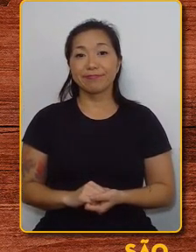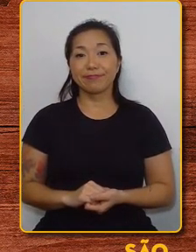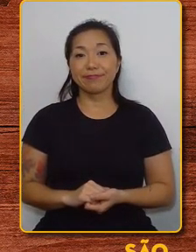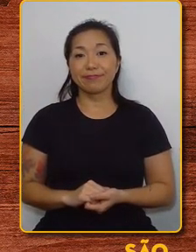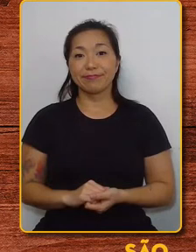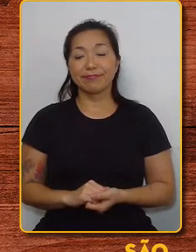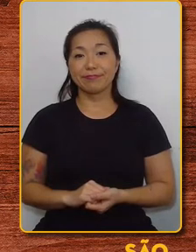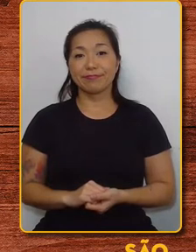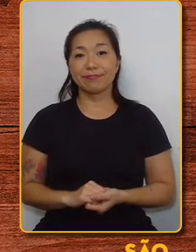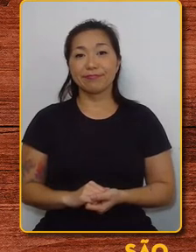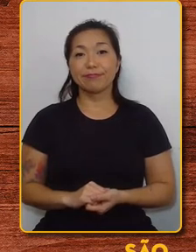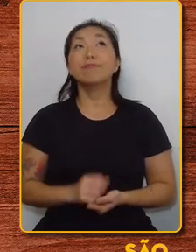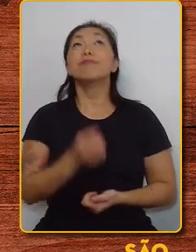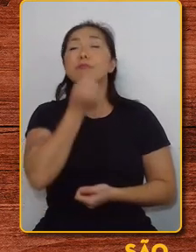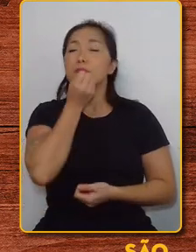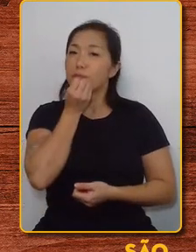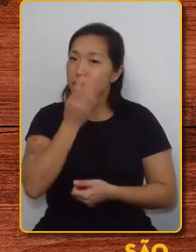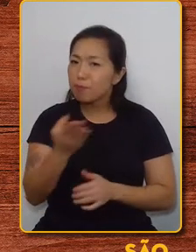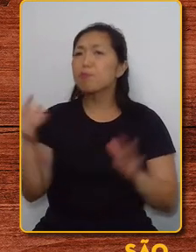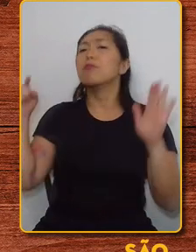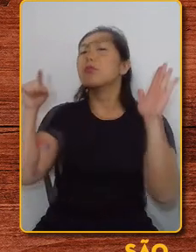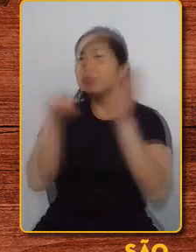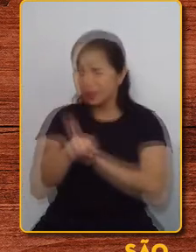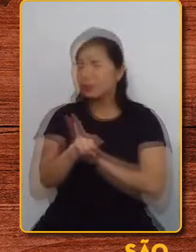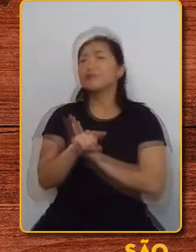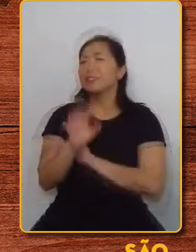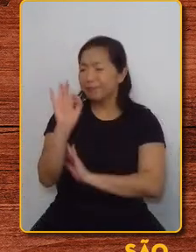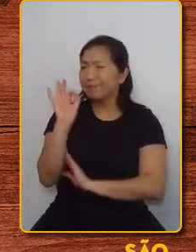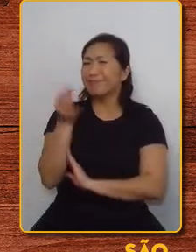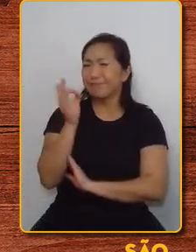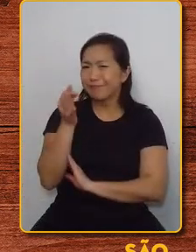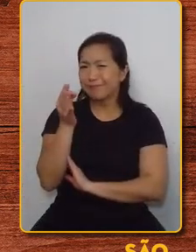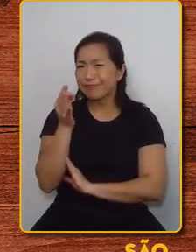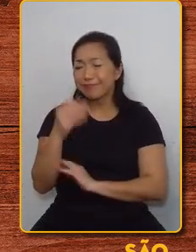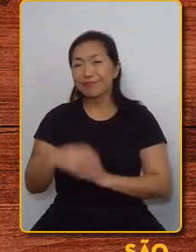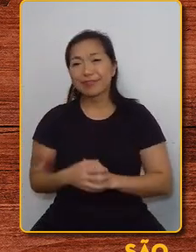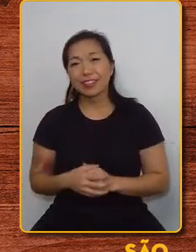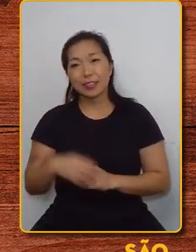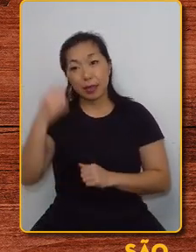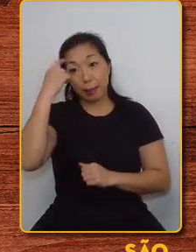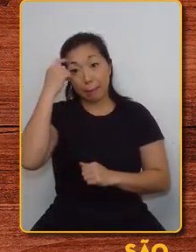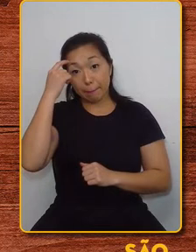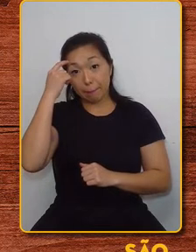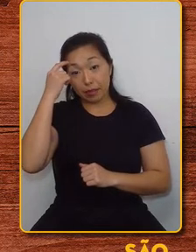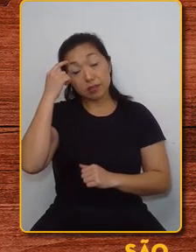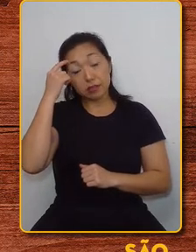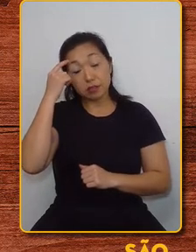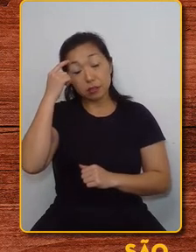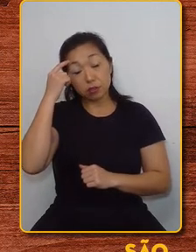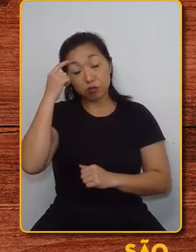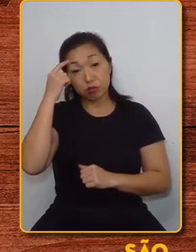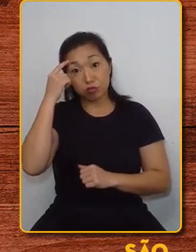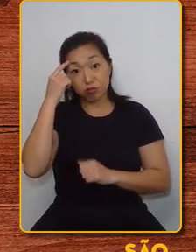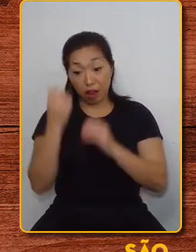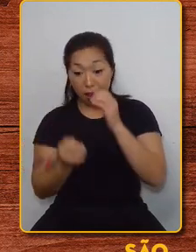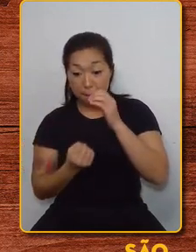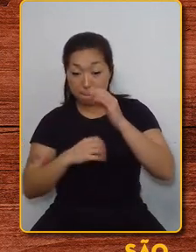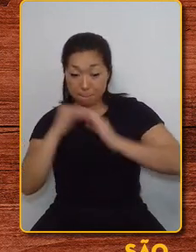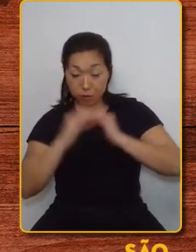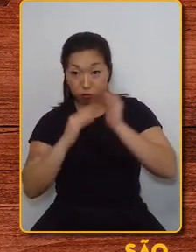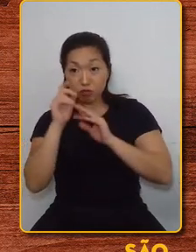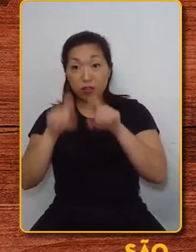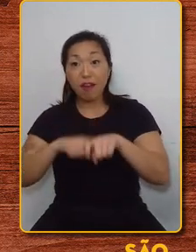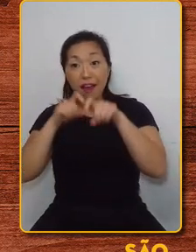Boa questão, Ariel. Olha, o MST, do ponto de vista do tamanho da produção agrícola, nós somos uma organização